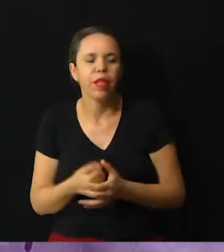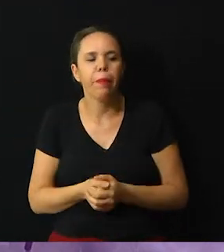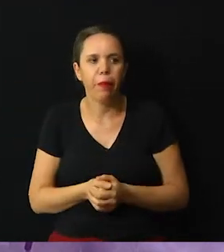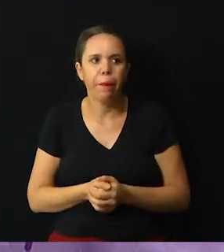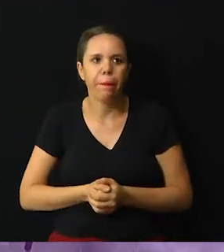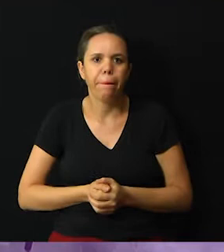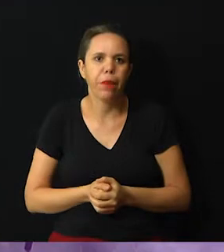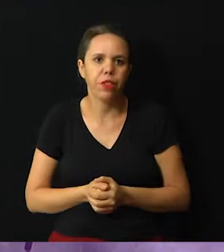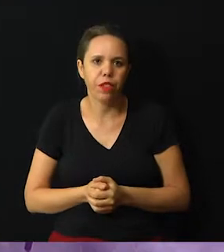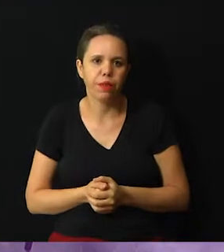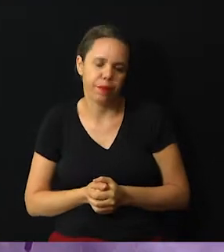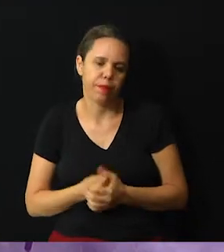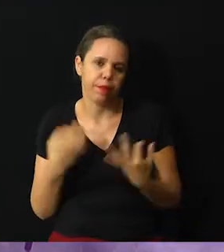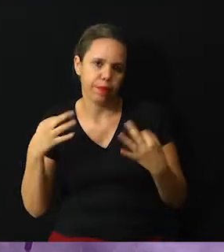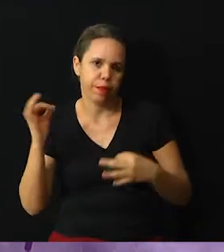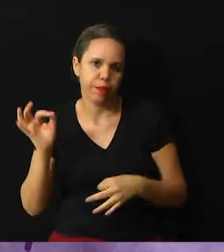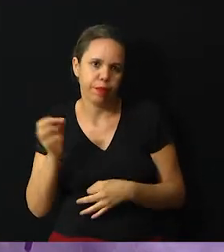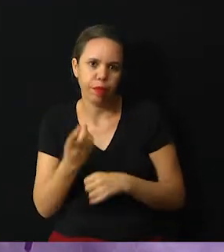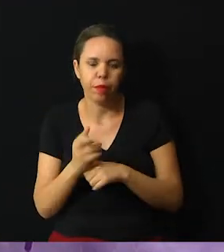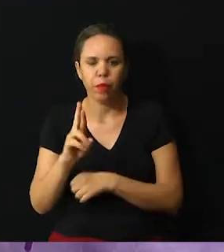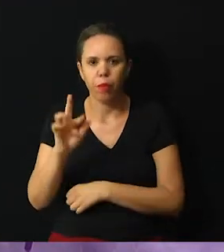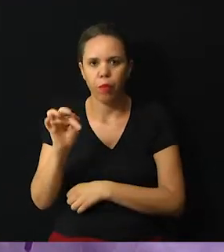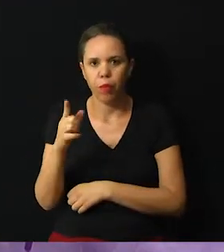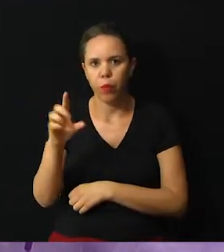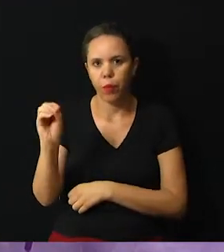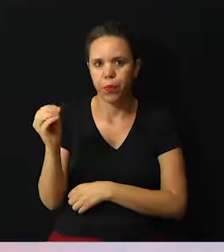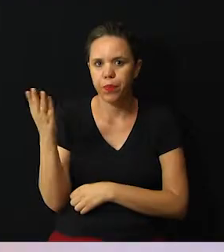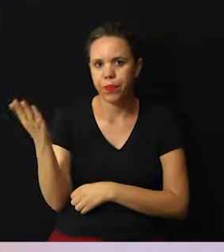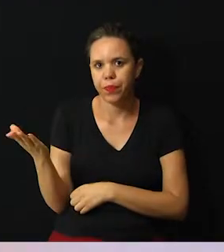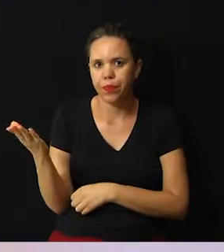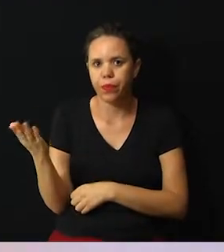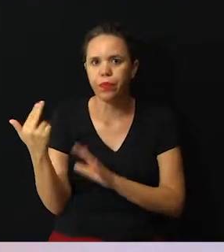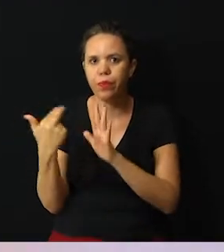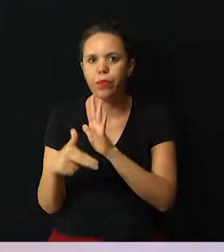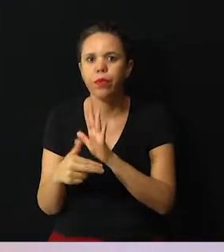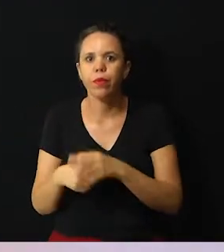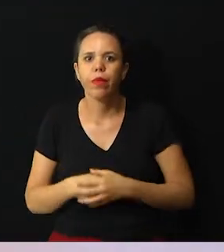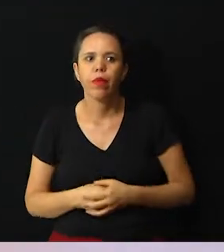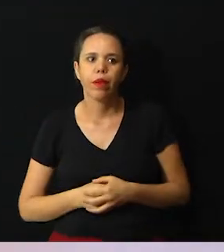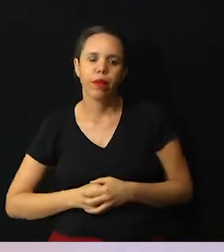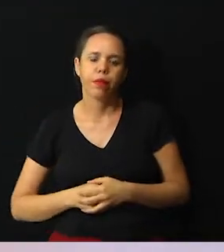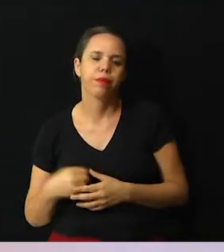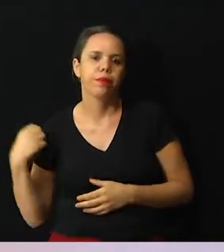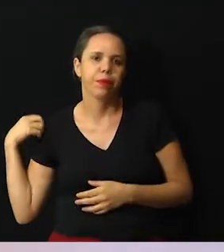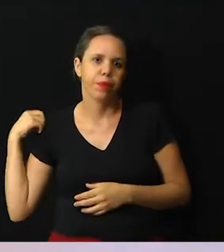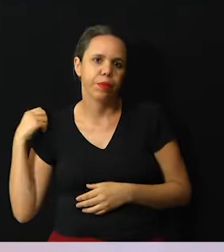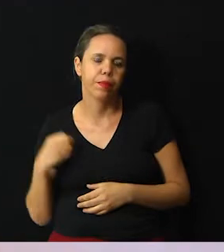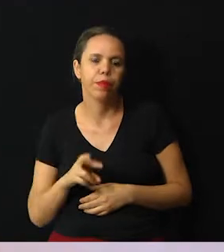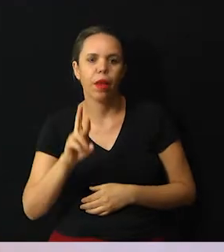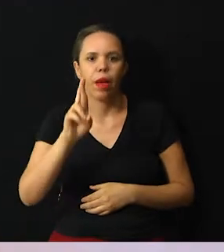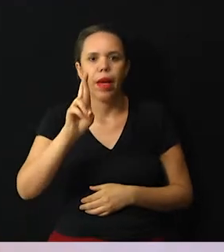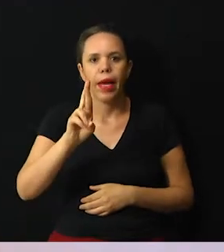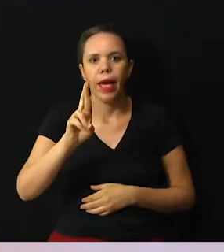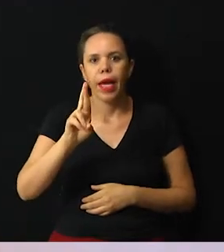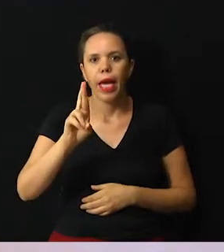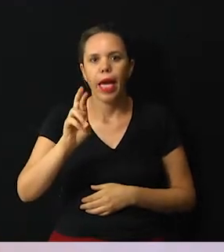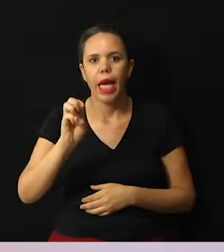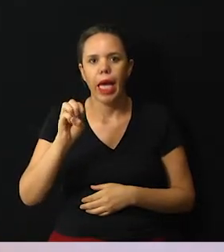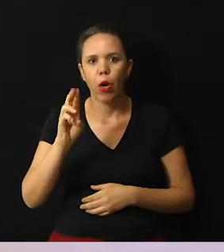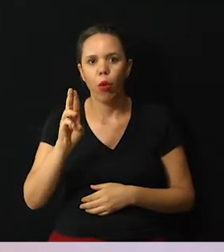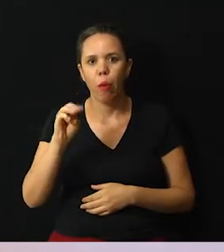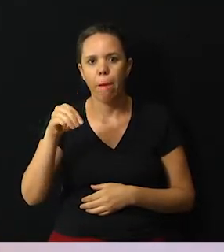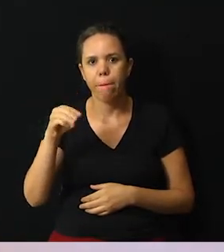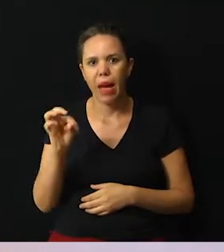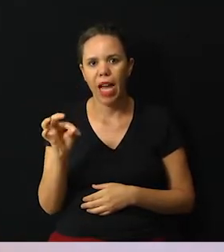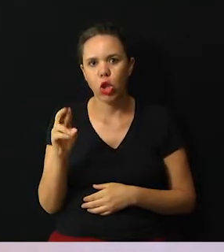Foi certíssimo. O doutor Fernando Augusto Chiuqueta, esse é o nome completo, ele é reumatologista e presidente da